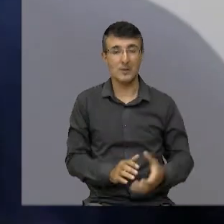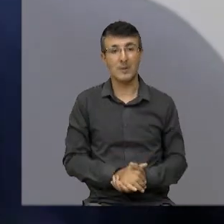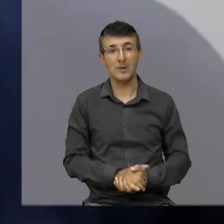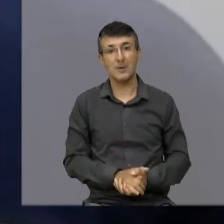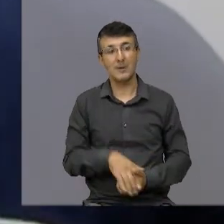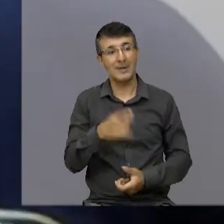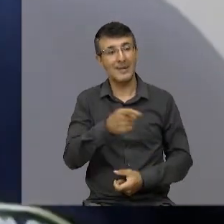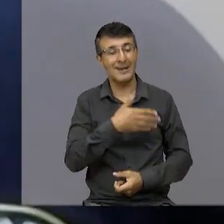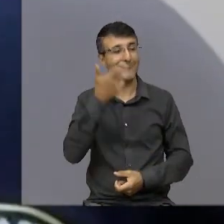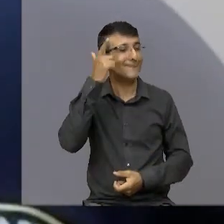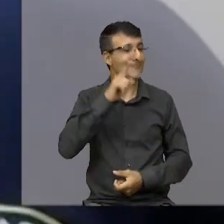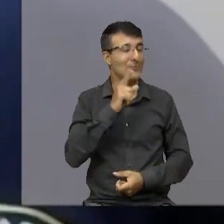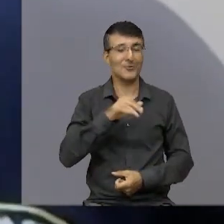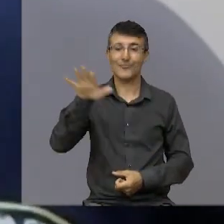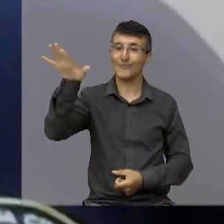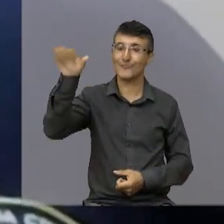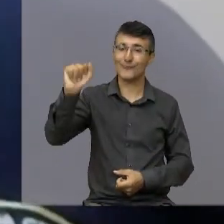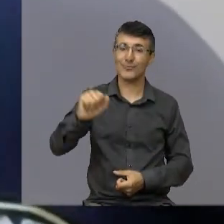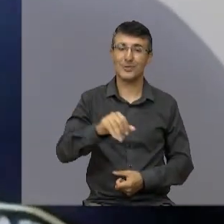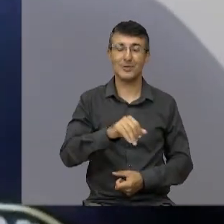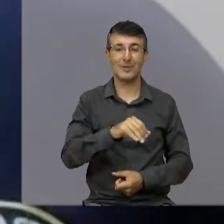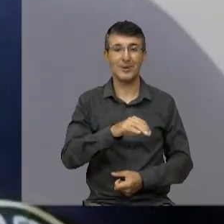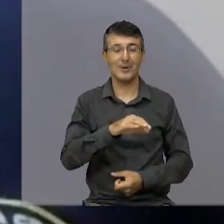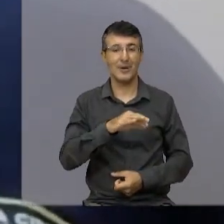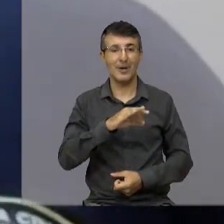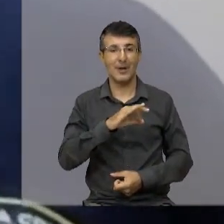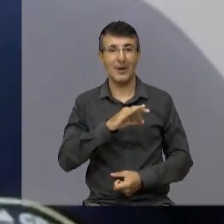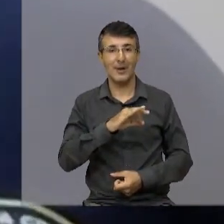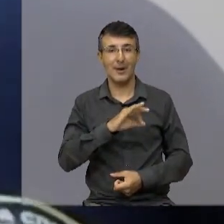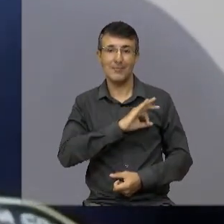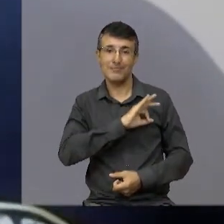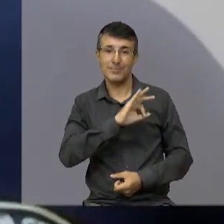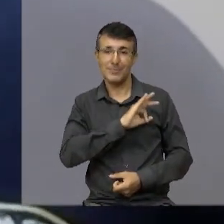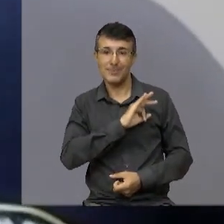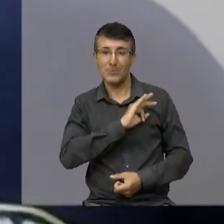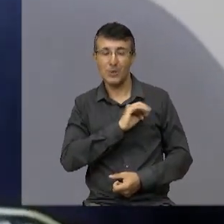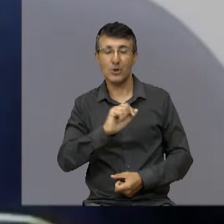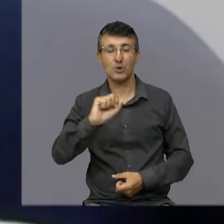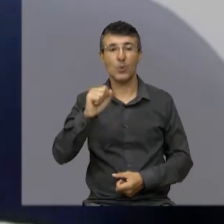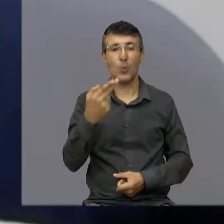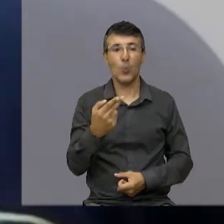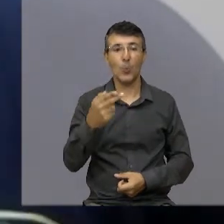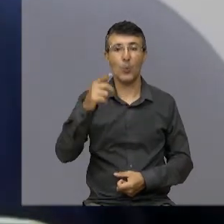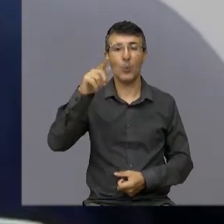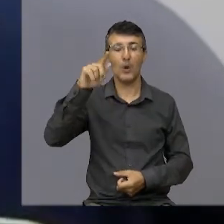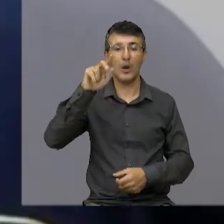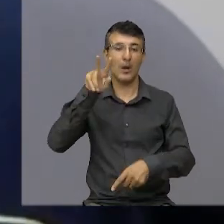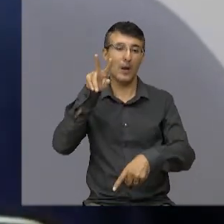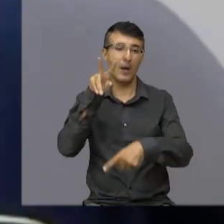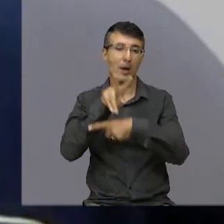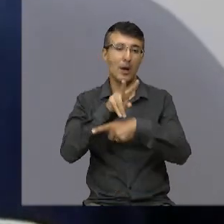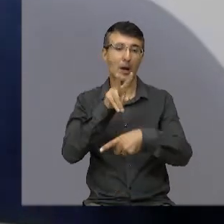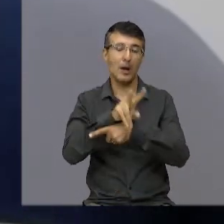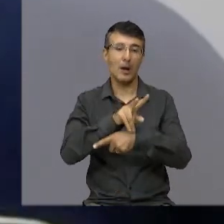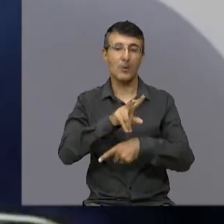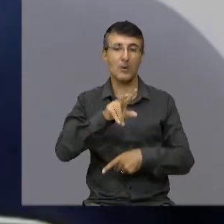polícia militar, porque ela está ainda querendo reatar esse casamento, né? Essa